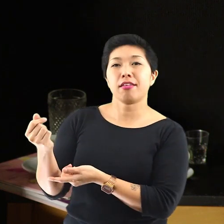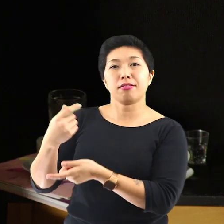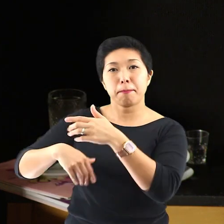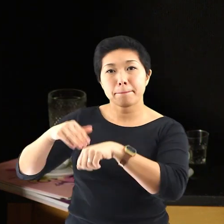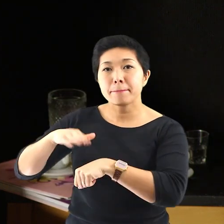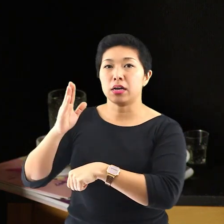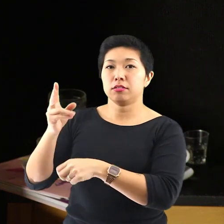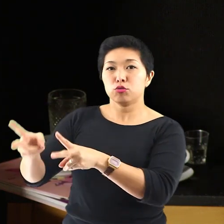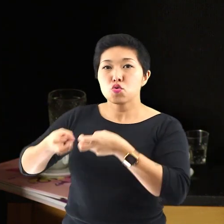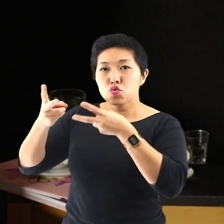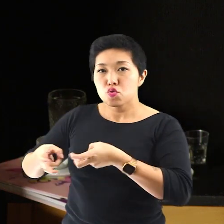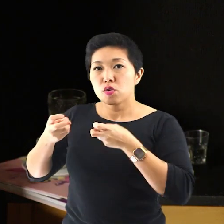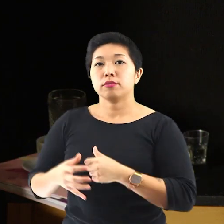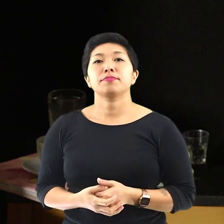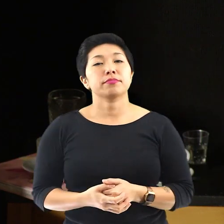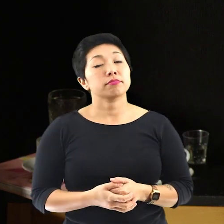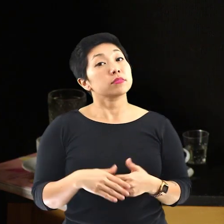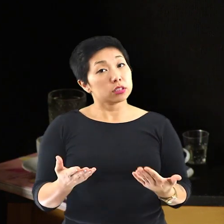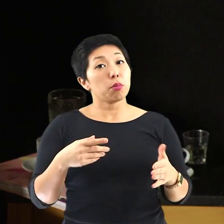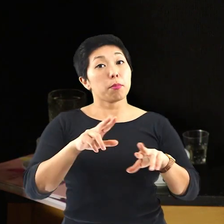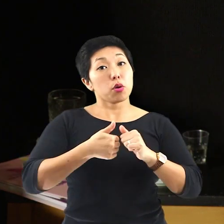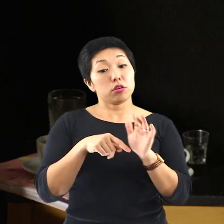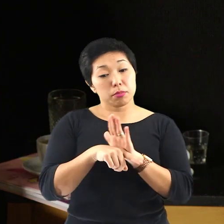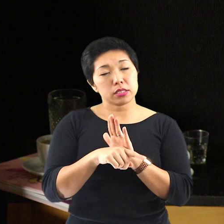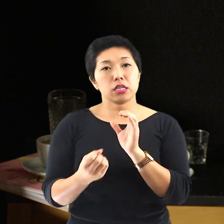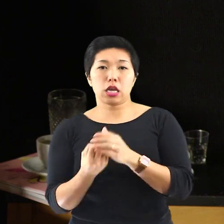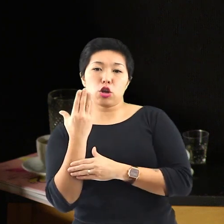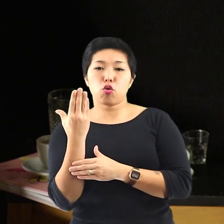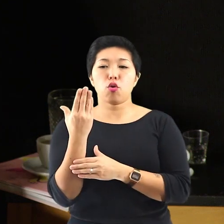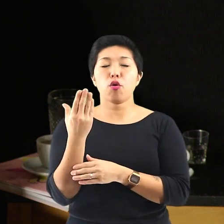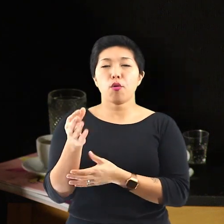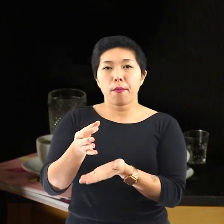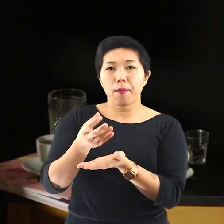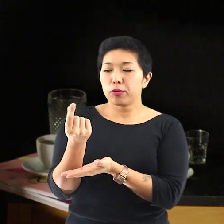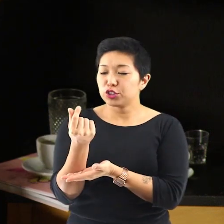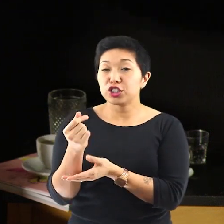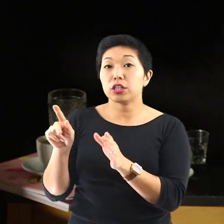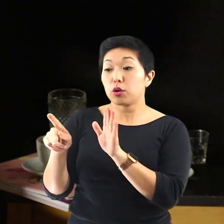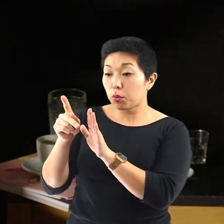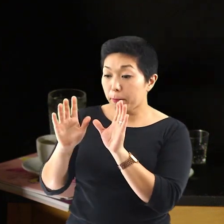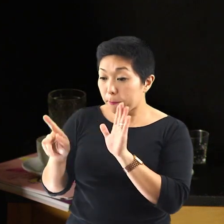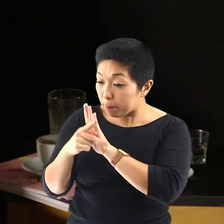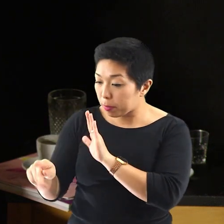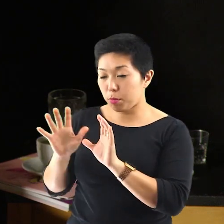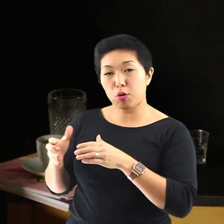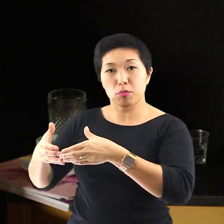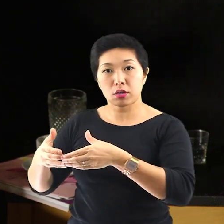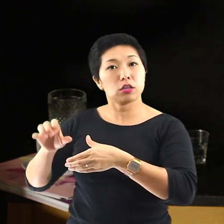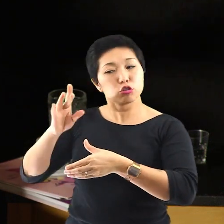pesquisa, ele resolveu criar uma moeda local que circulava só naquela